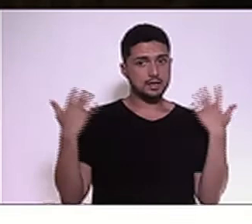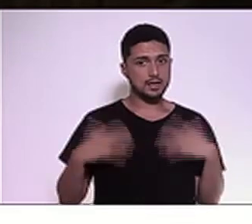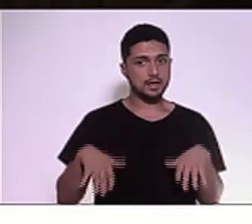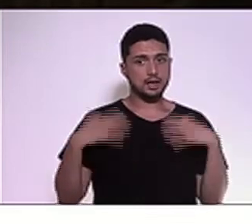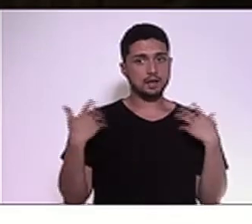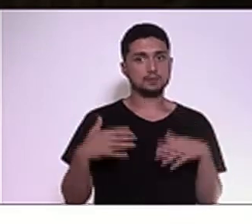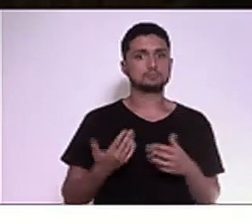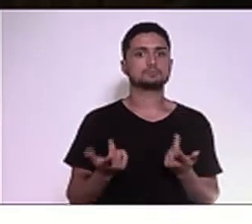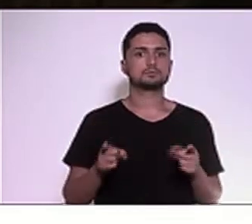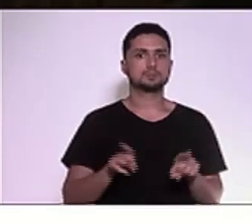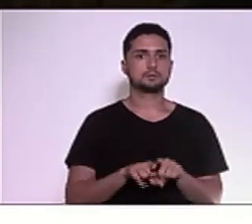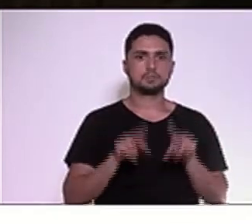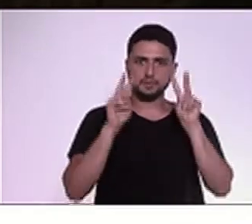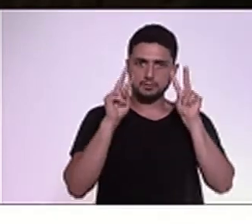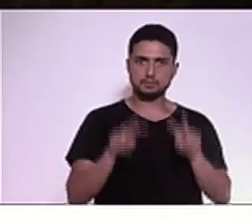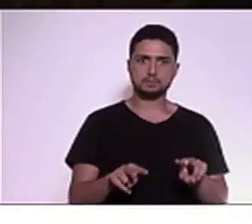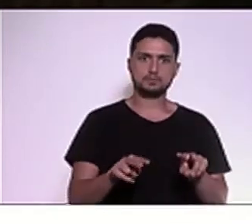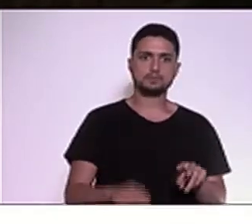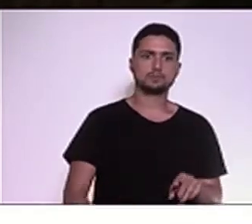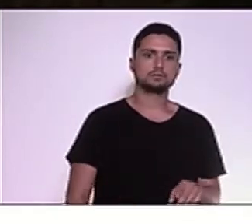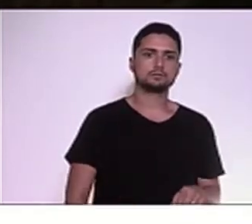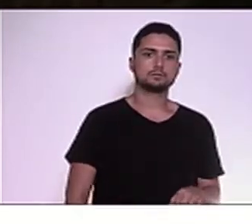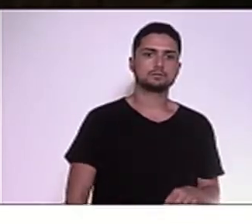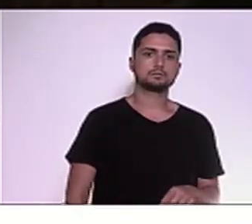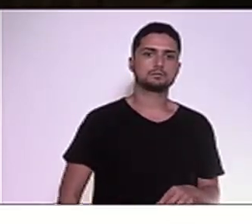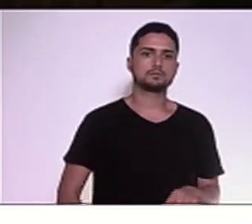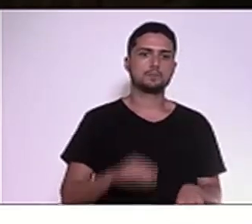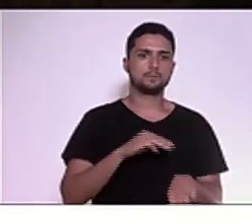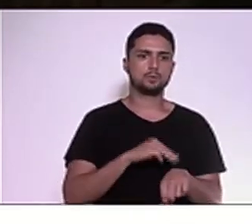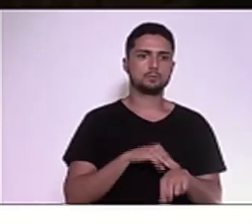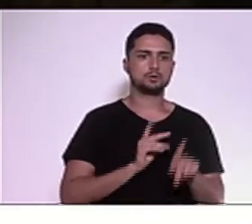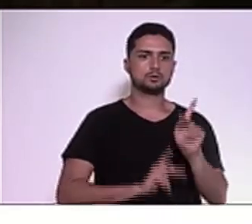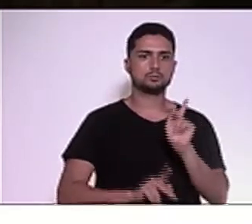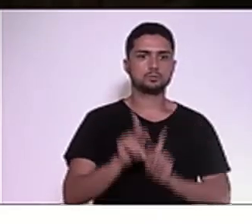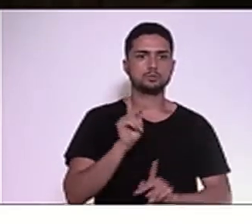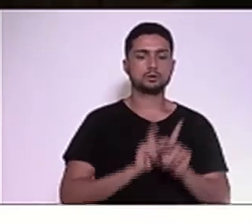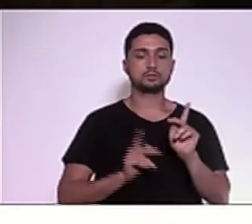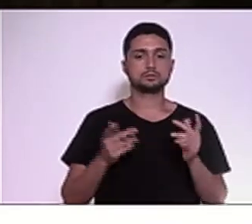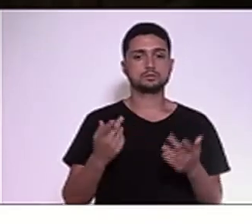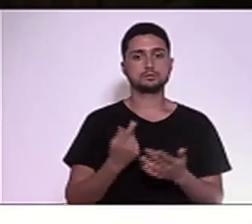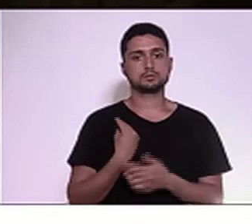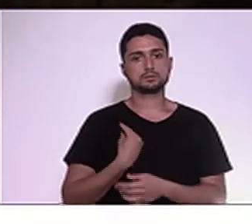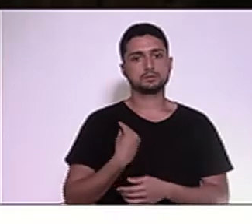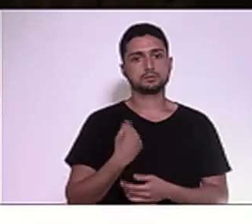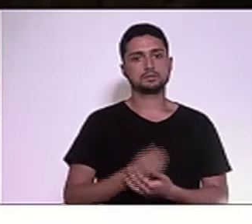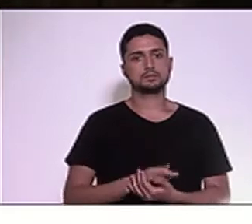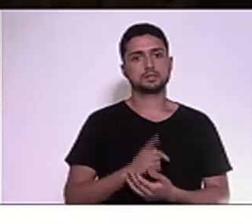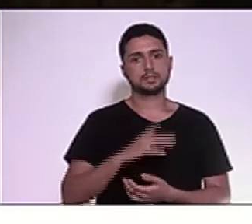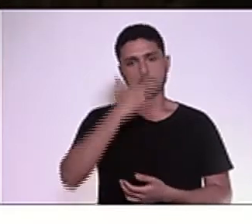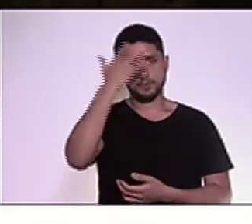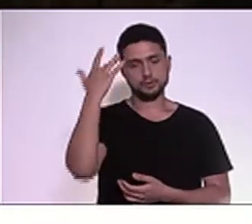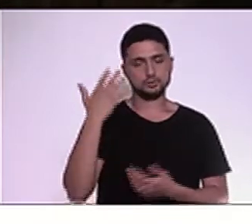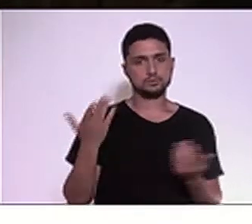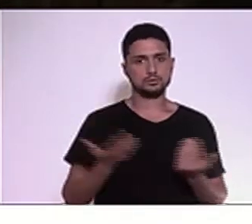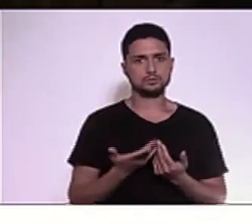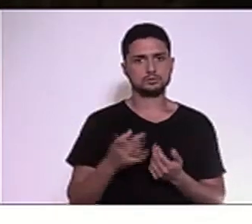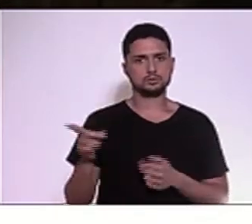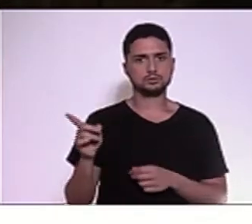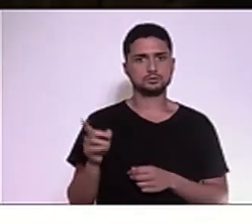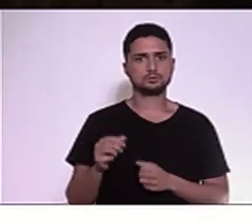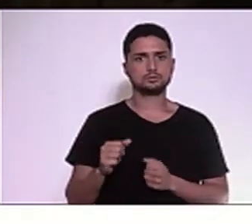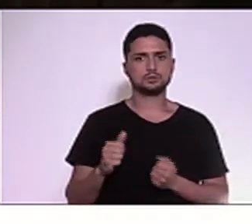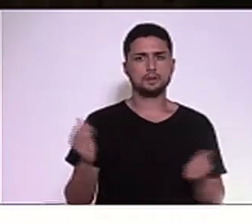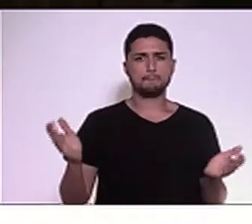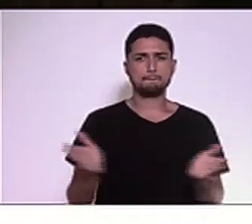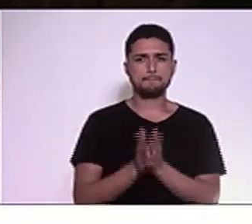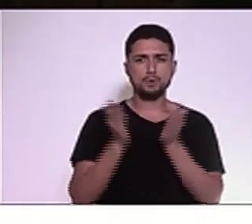vê, inclusive, um momento na nossa população em que tem gente hoje no